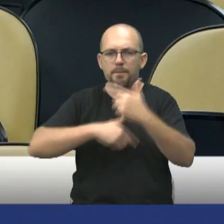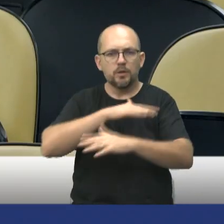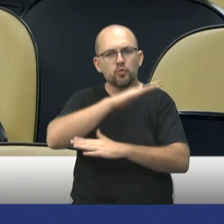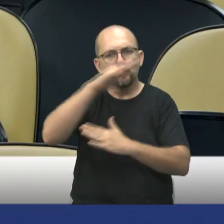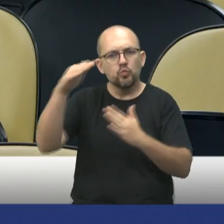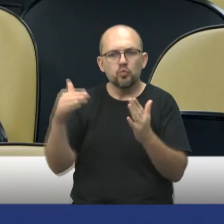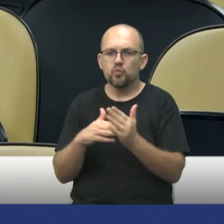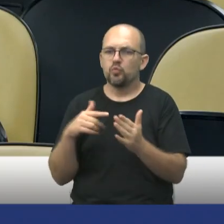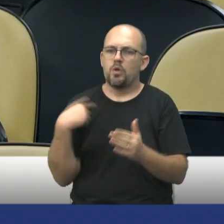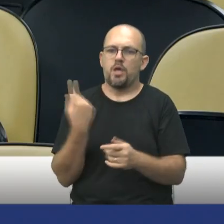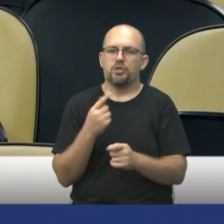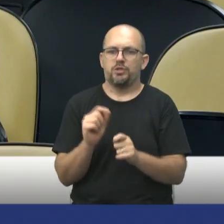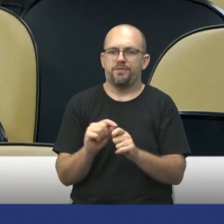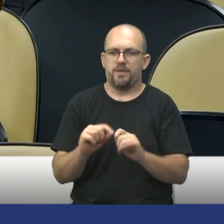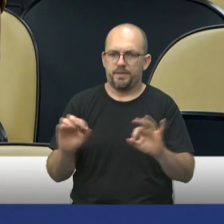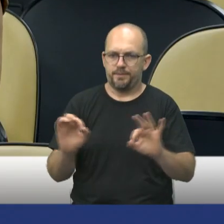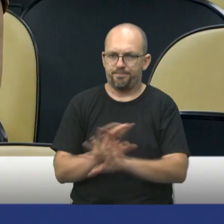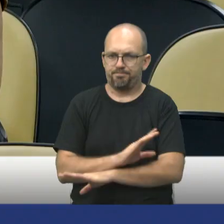faz. Obrigada.